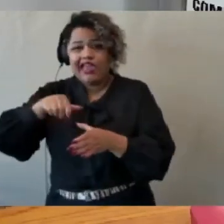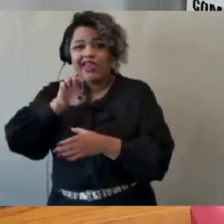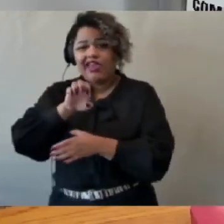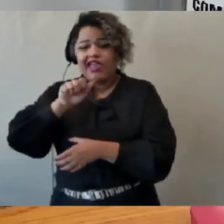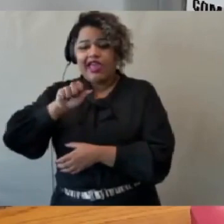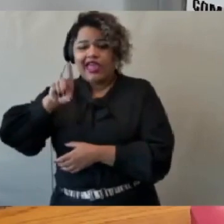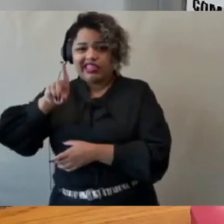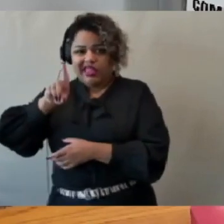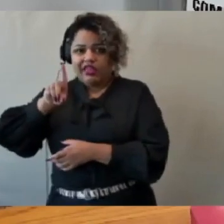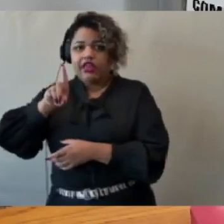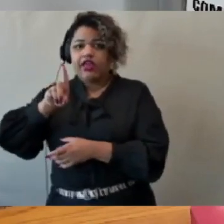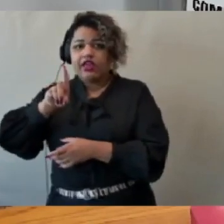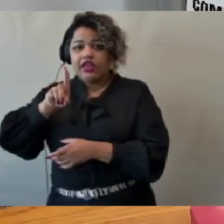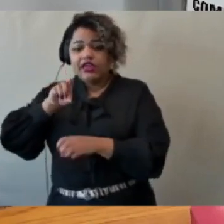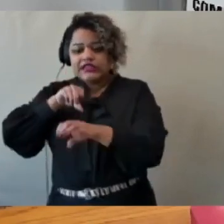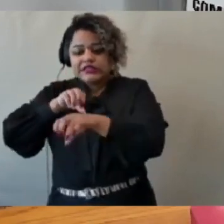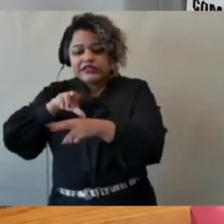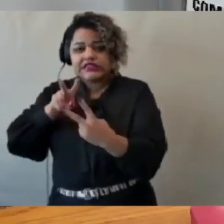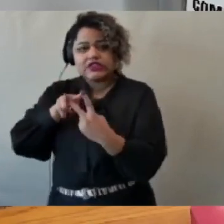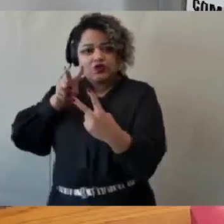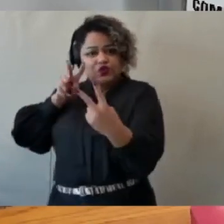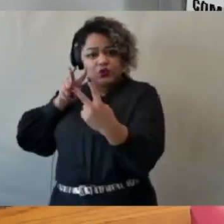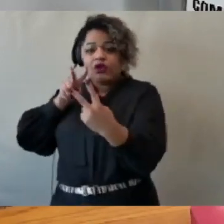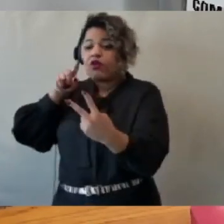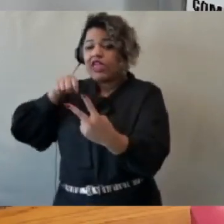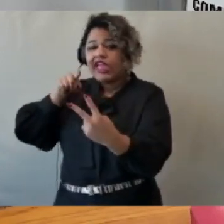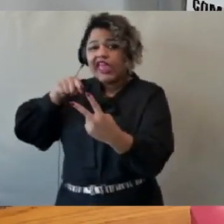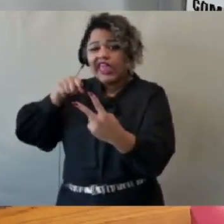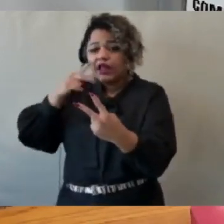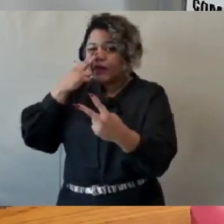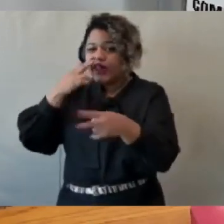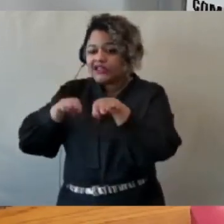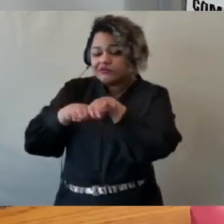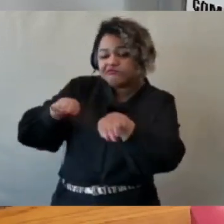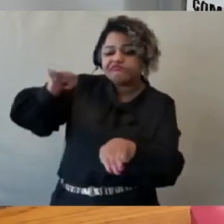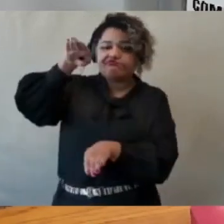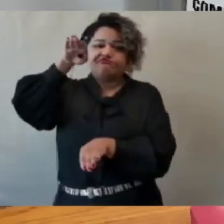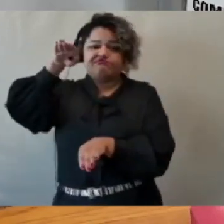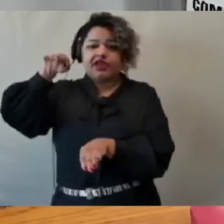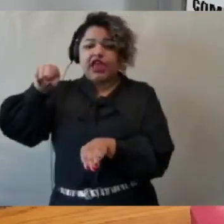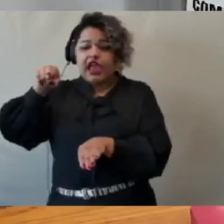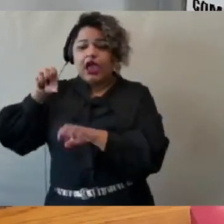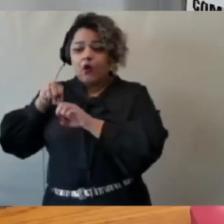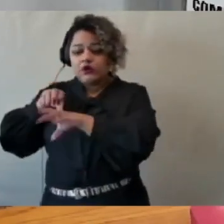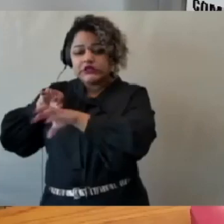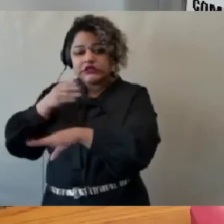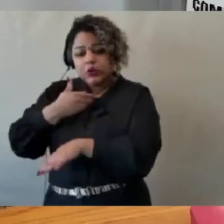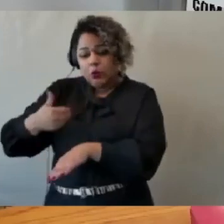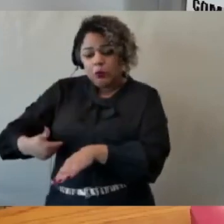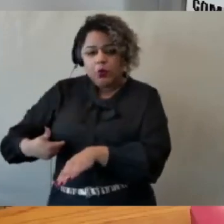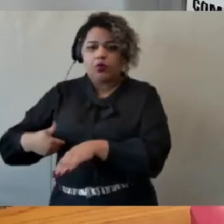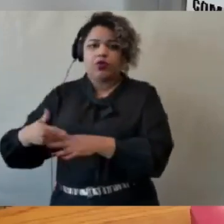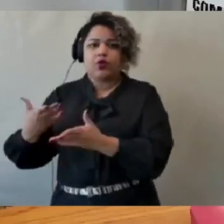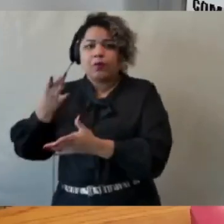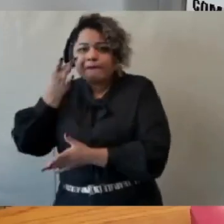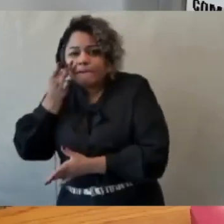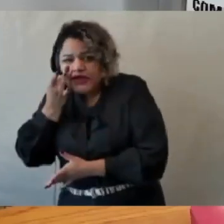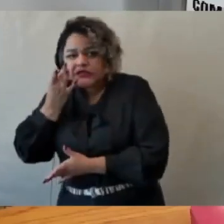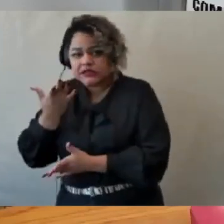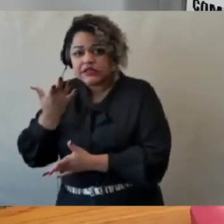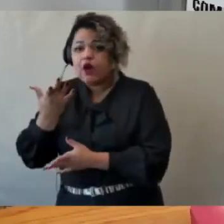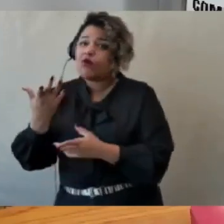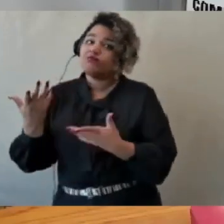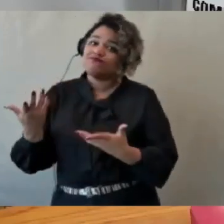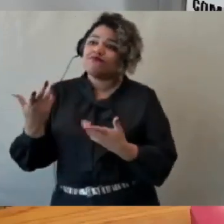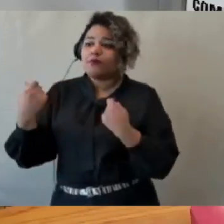ao ensino público, presencial, então tem que dar condições para esses profissionais de fazer uma